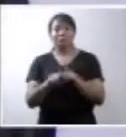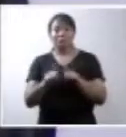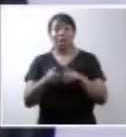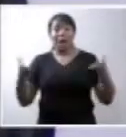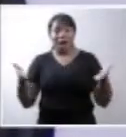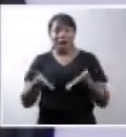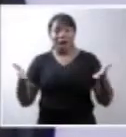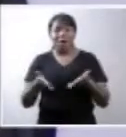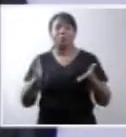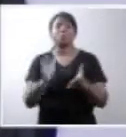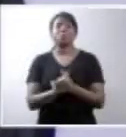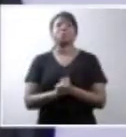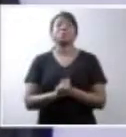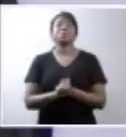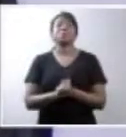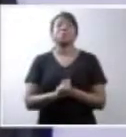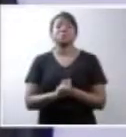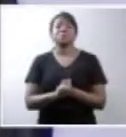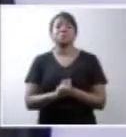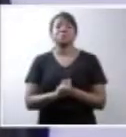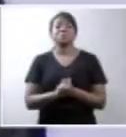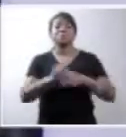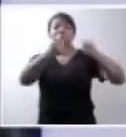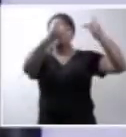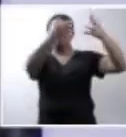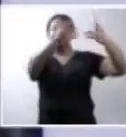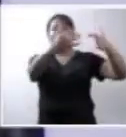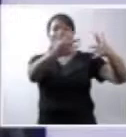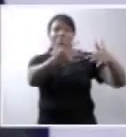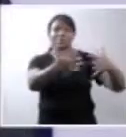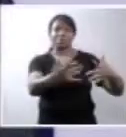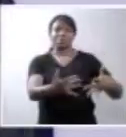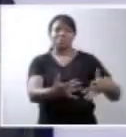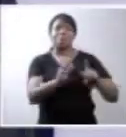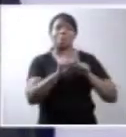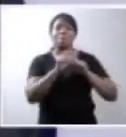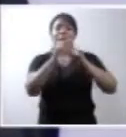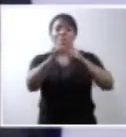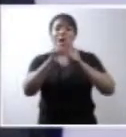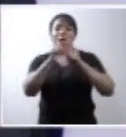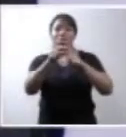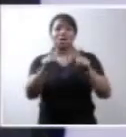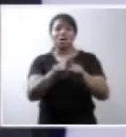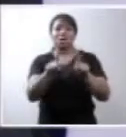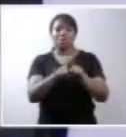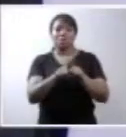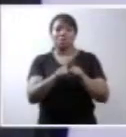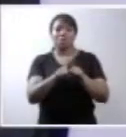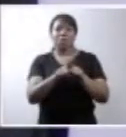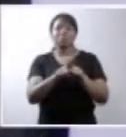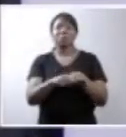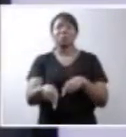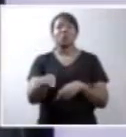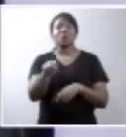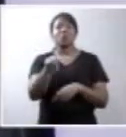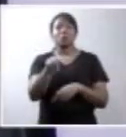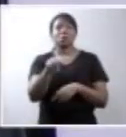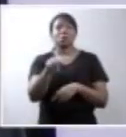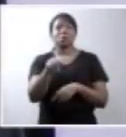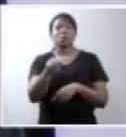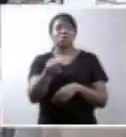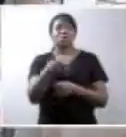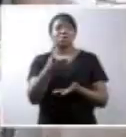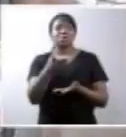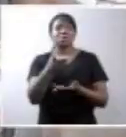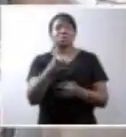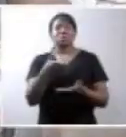Passemos agora aos esclarecimentos, com a palavra o doutor Luiz Roberto Barroso. Senhor ministro